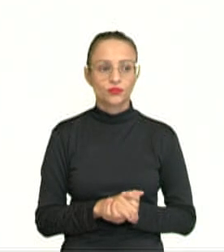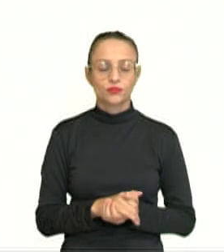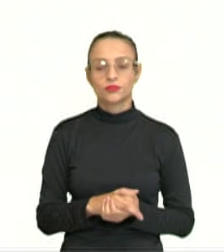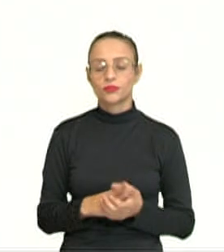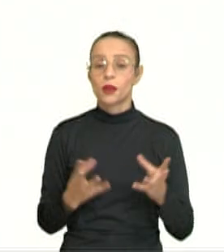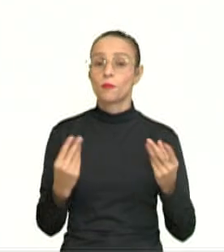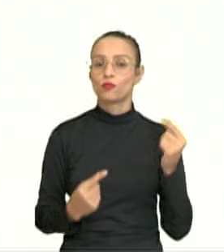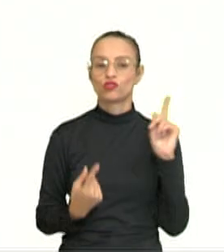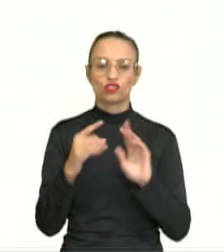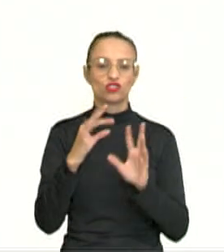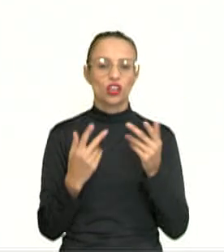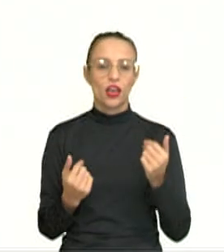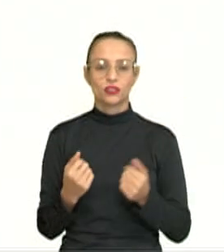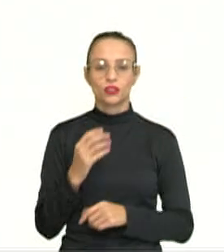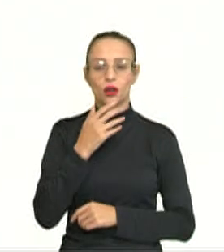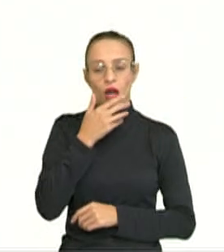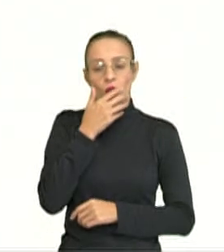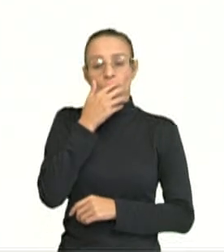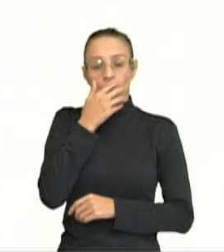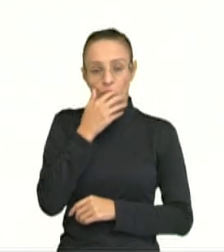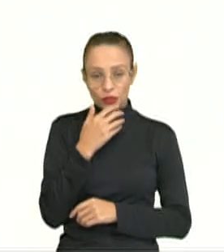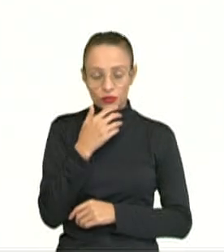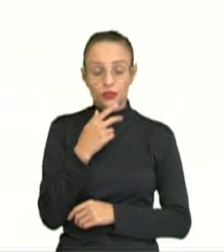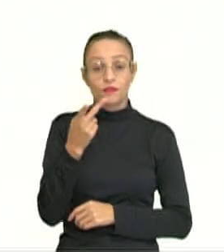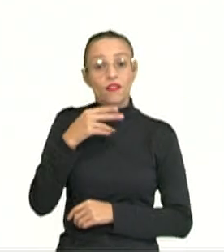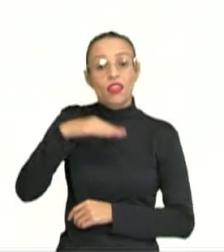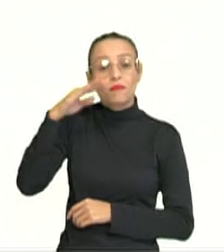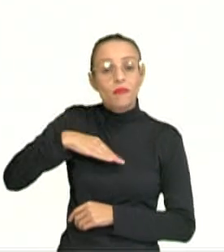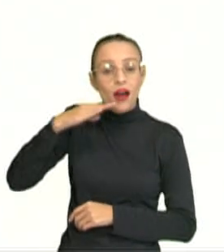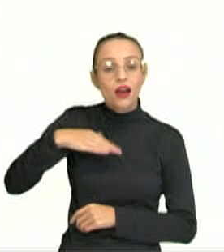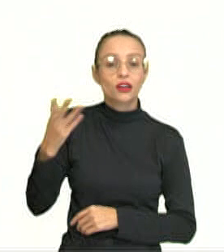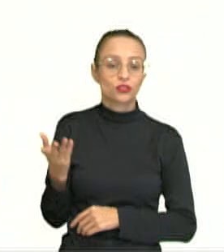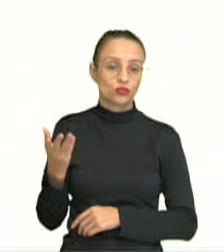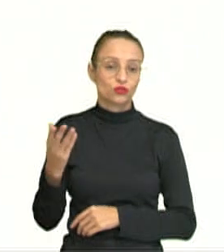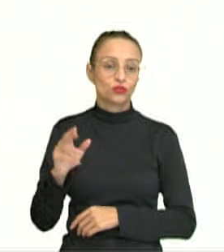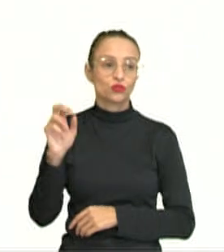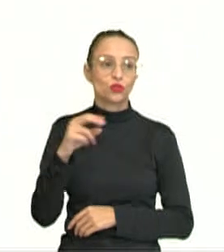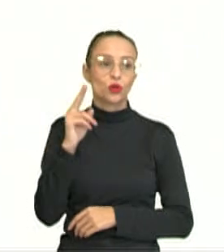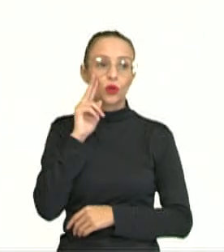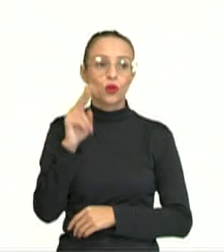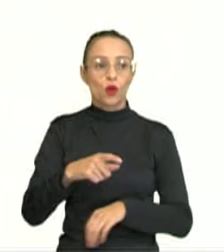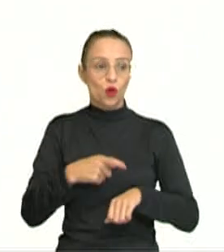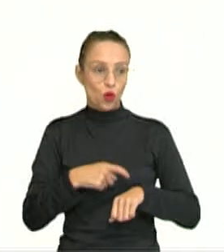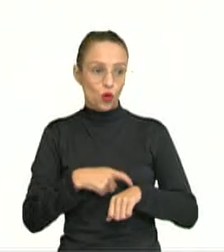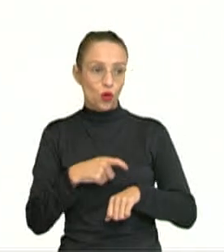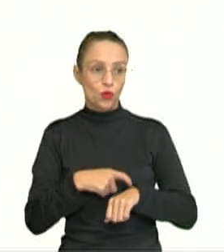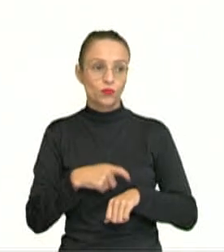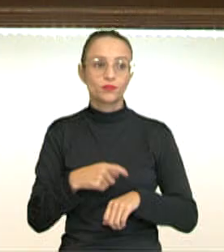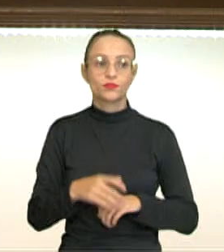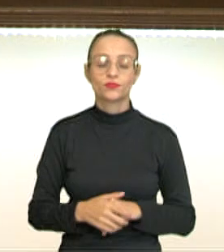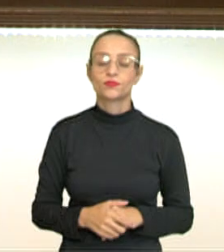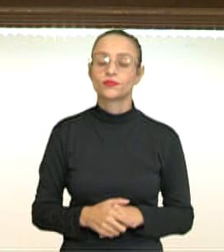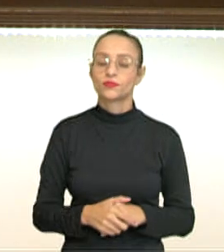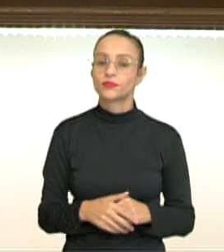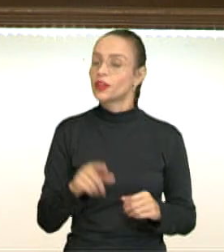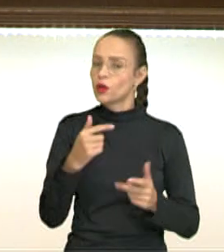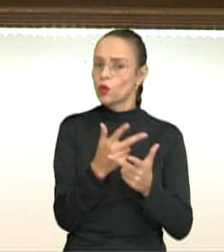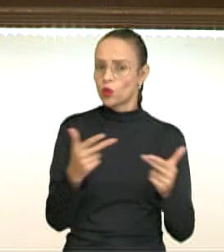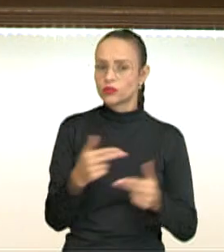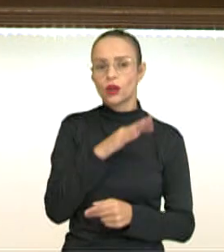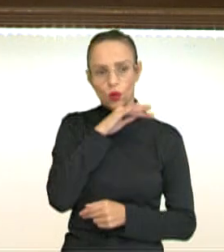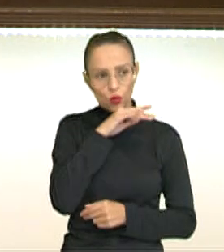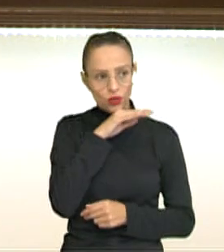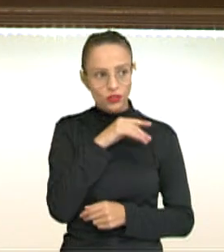Gesticular demais, bocejar, falar muito baixo ou no mesmo tom, ficar olhando no relógio. Essas são coisas que são